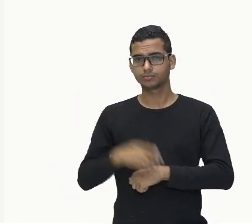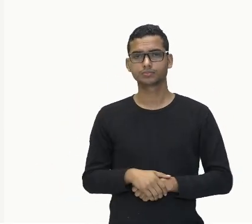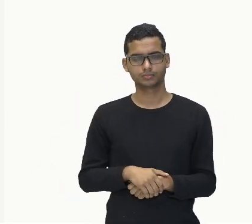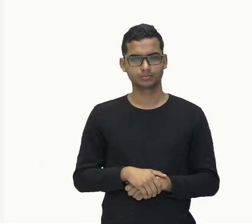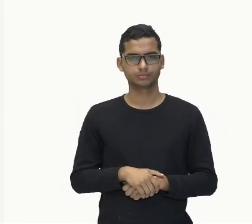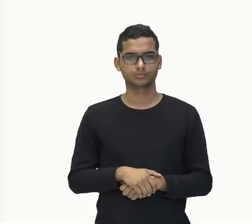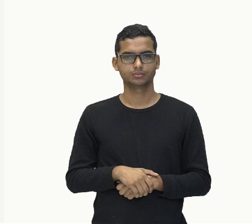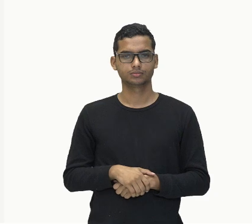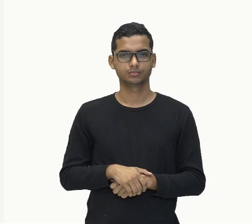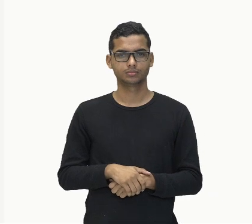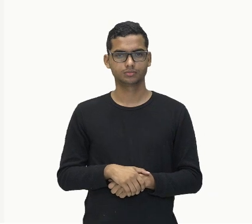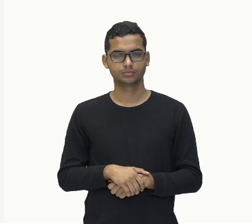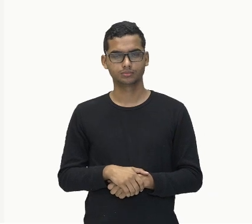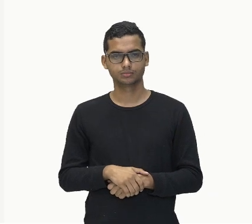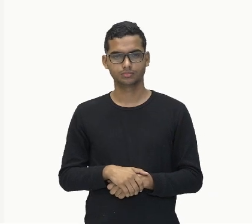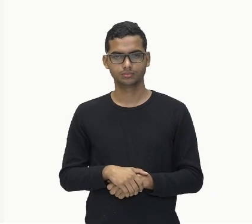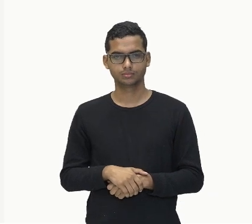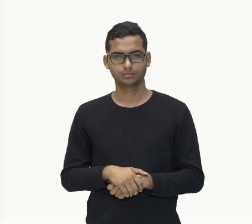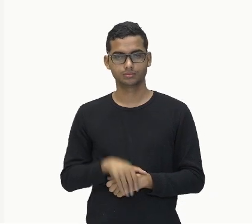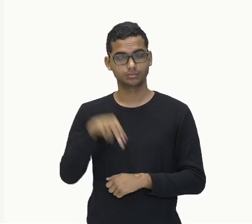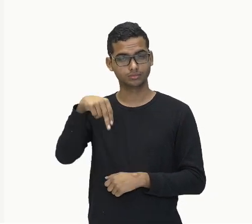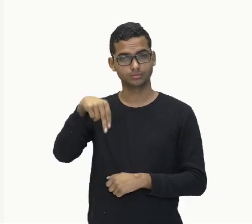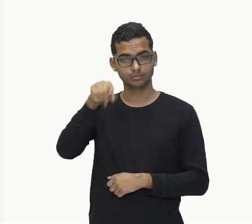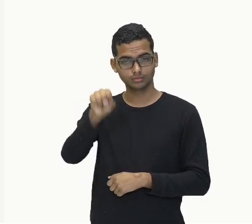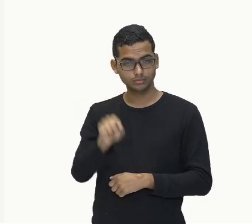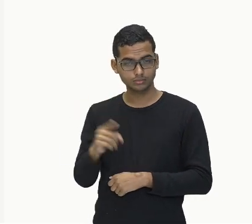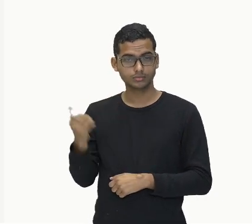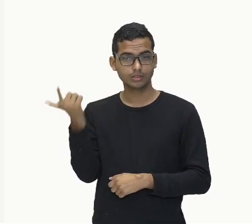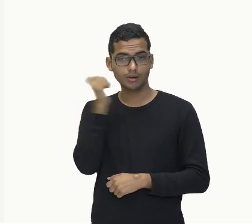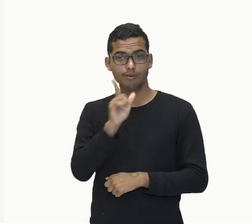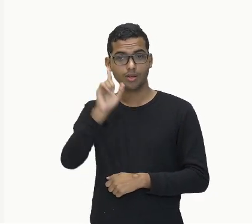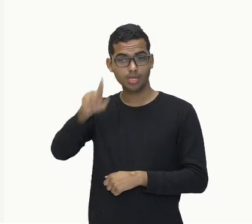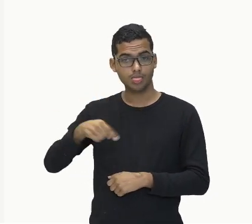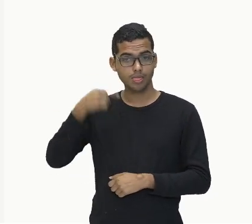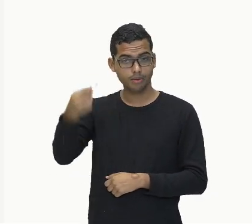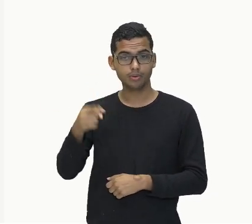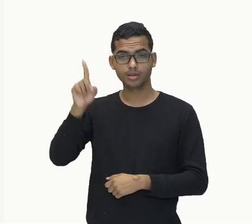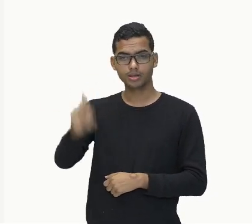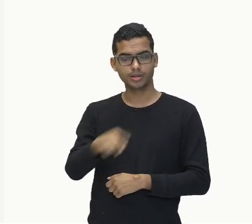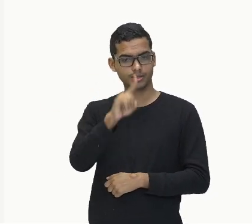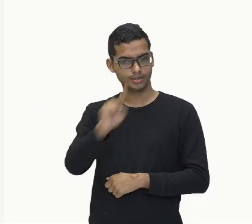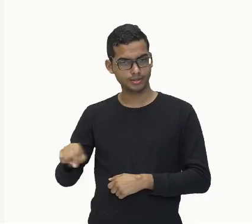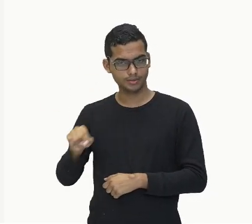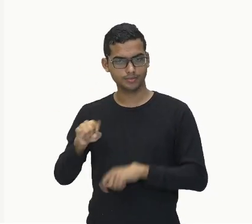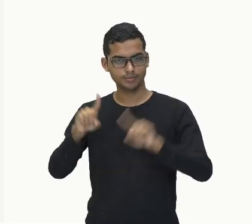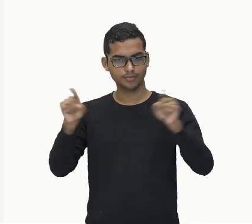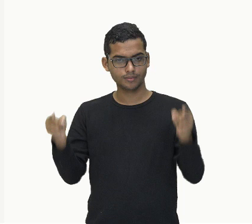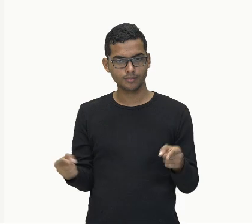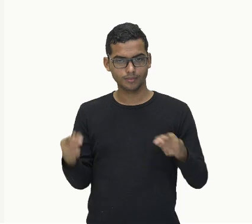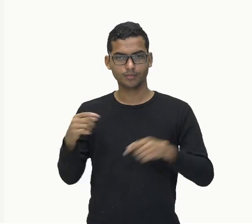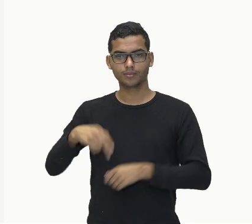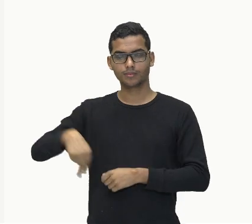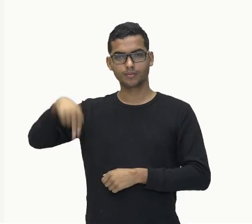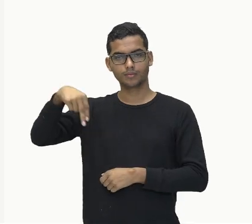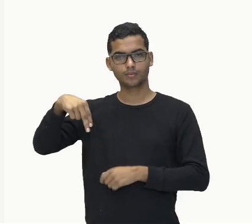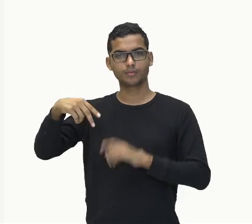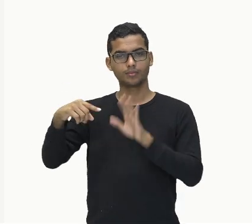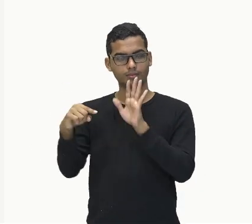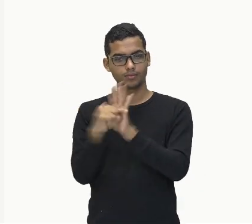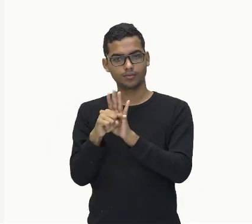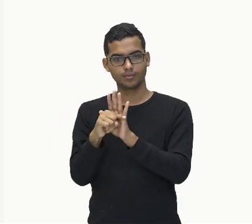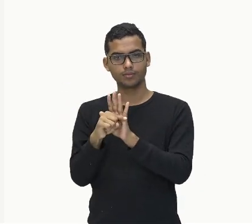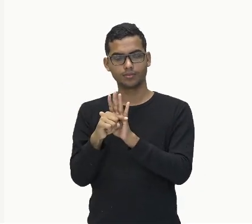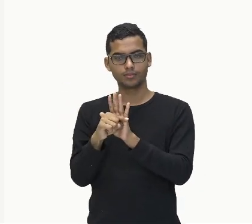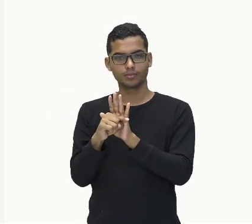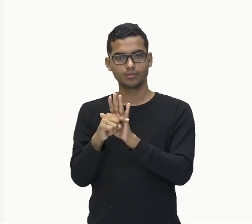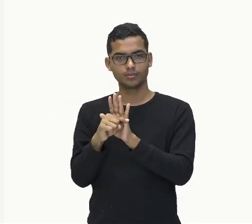n fatorial, a gente vai conseguir cancelar o n menos 2 com o n menos 2. E aí a gente vai